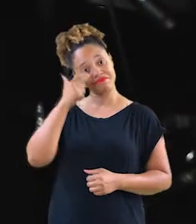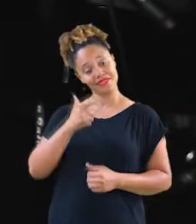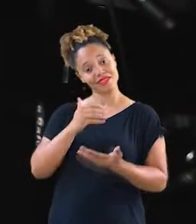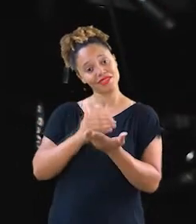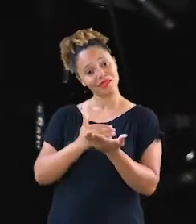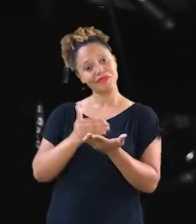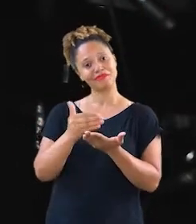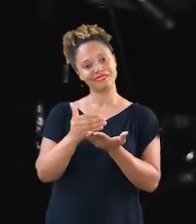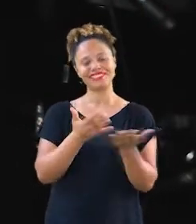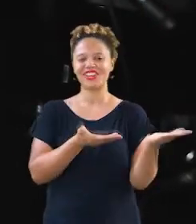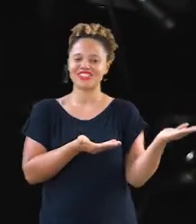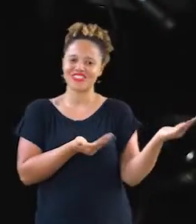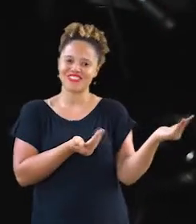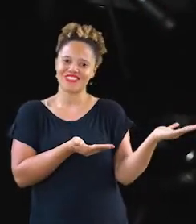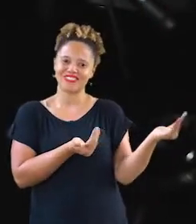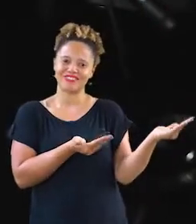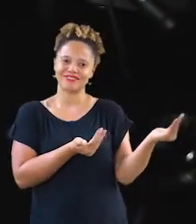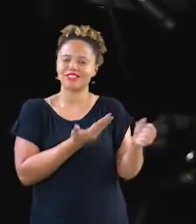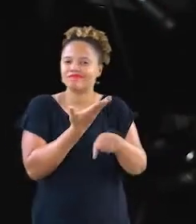Comecei bem novo tocando.